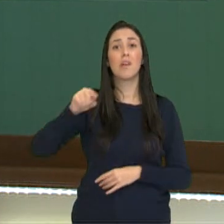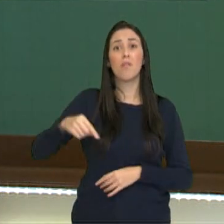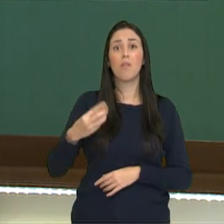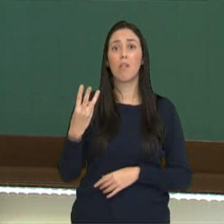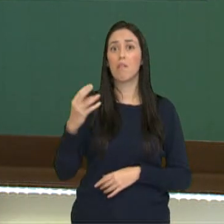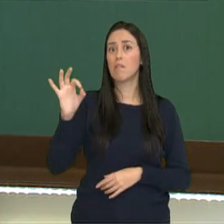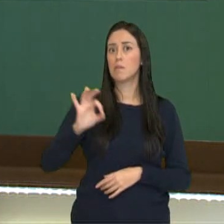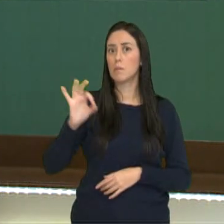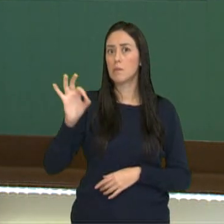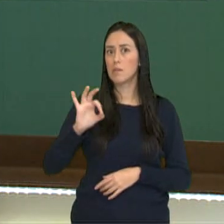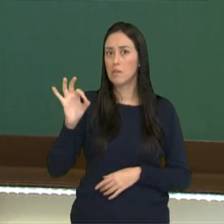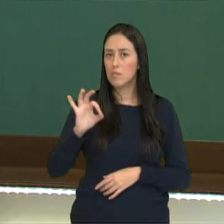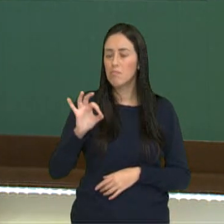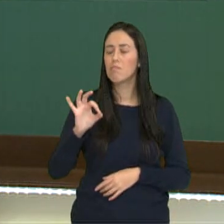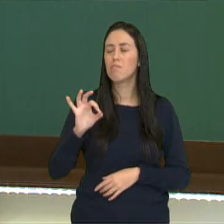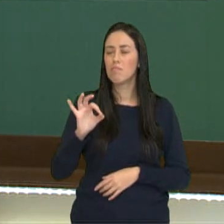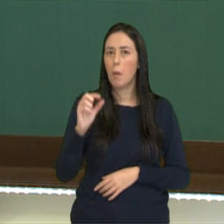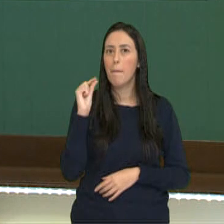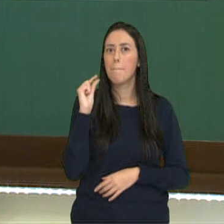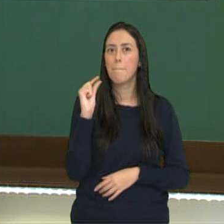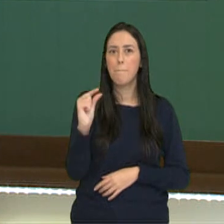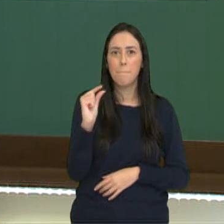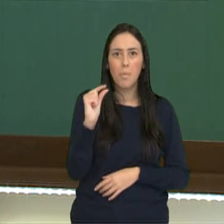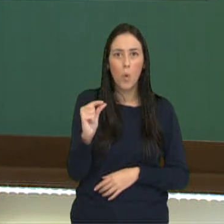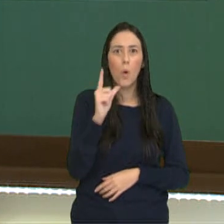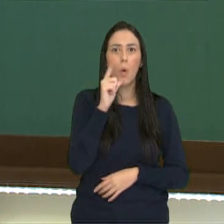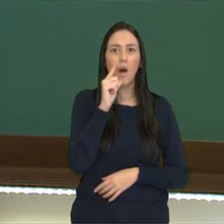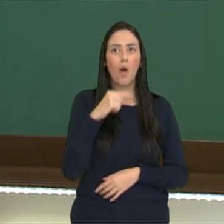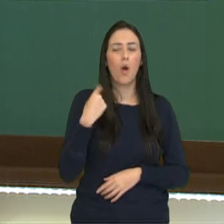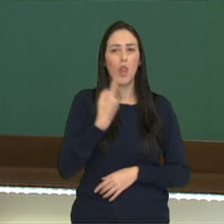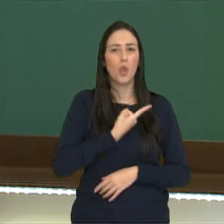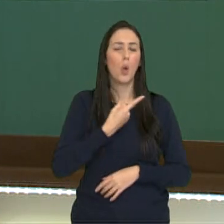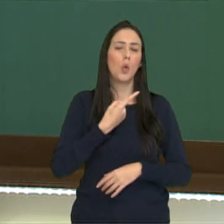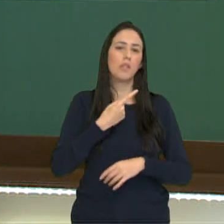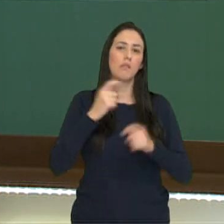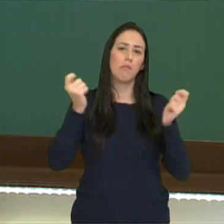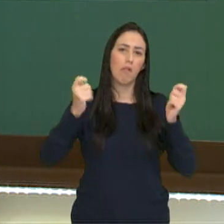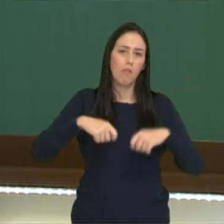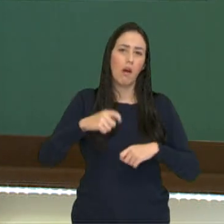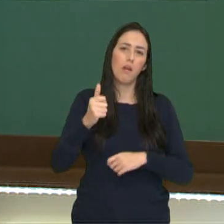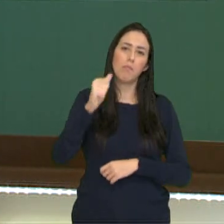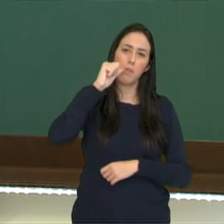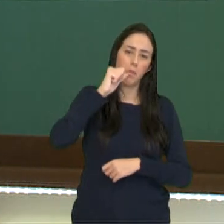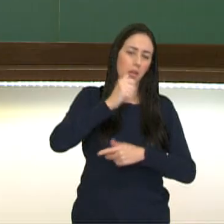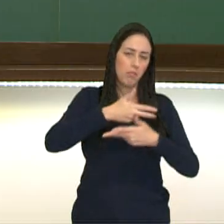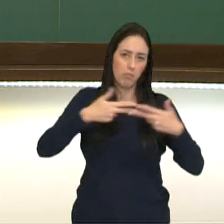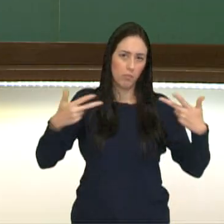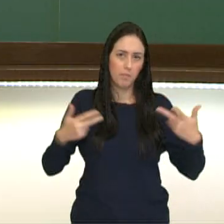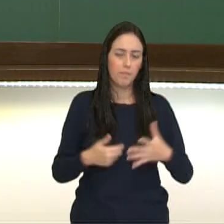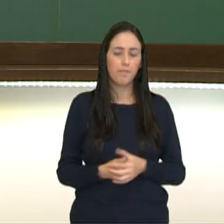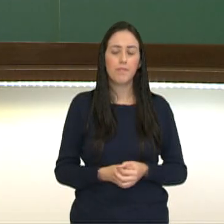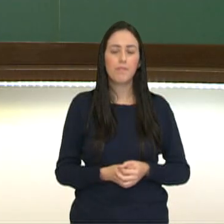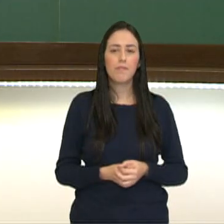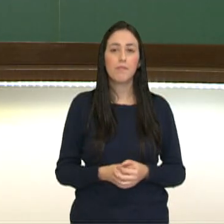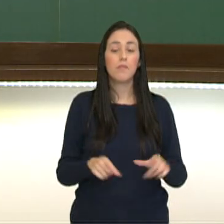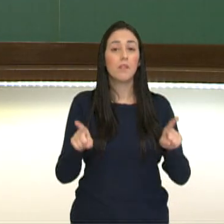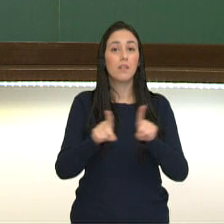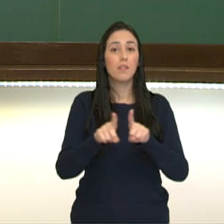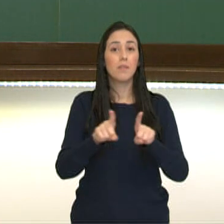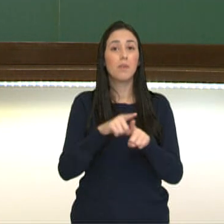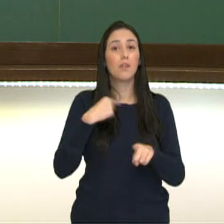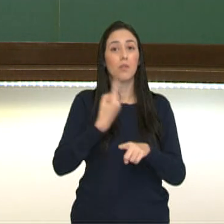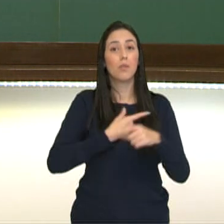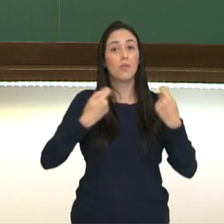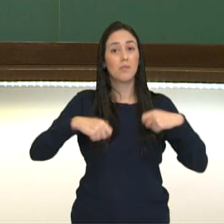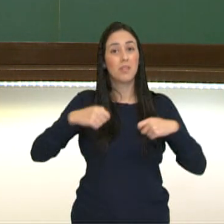0,3%. Então é uma quantidade muito pequena de água que nós temos disponíveis aí para nós. E aí também a gente tem que saber que